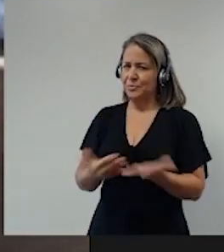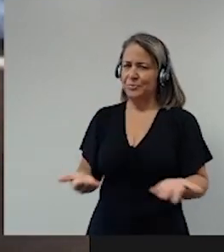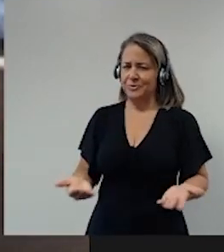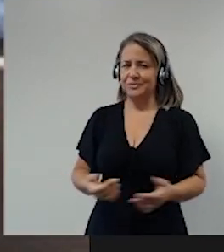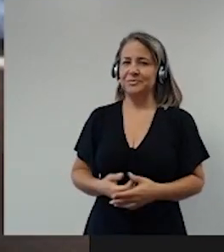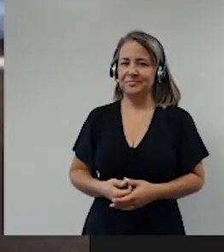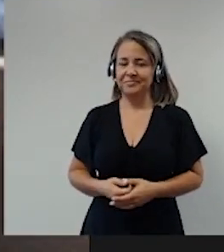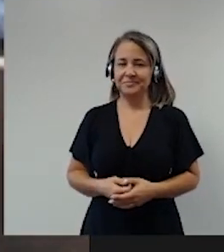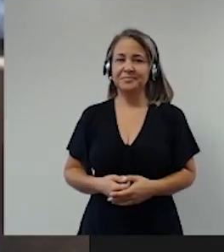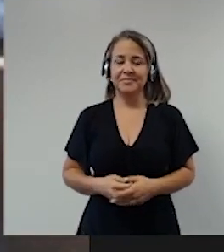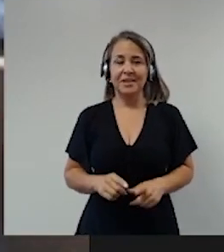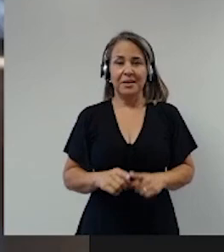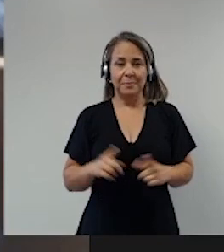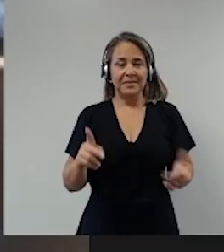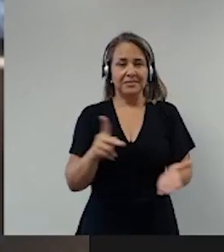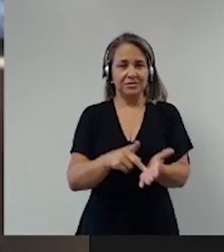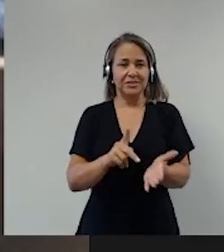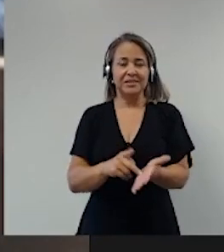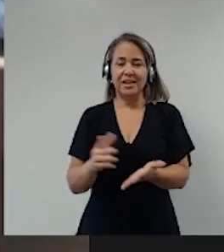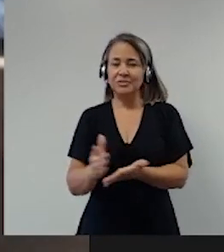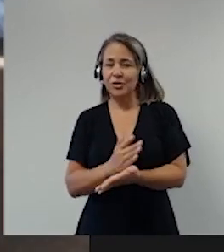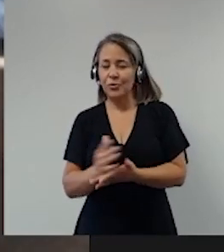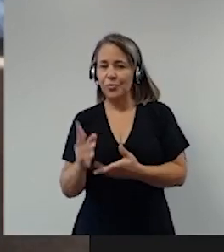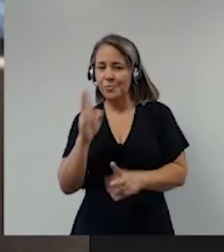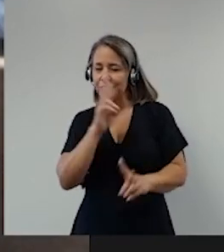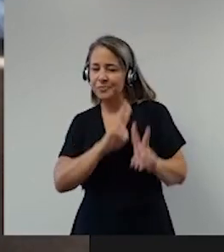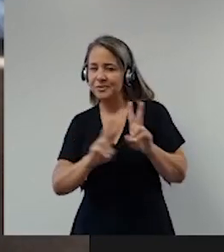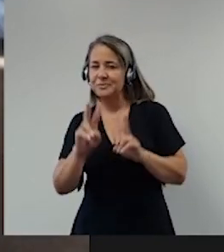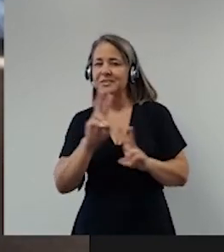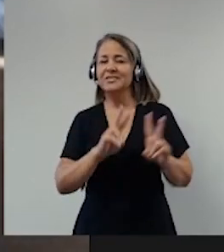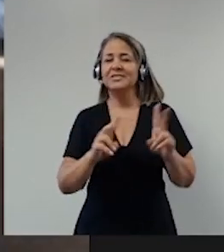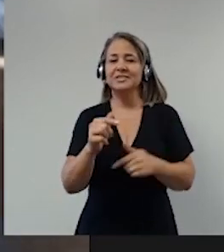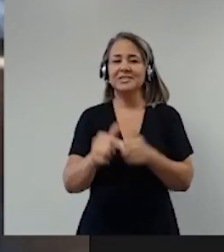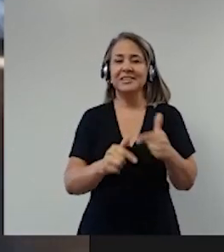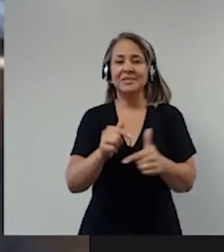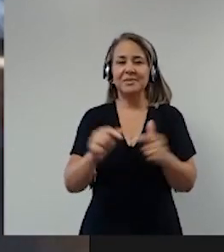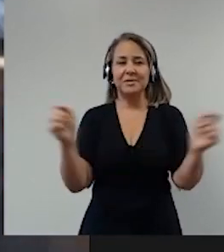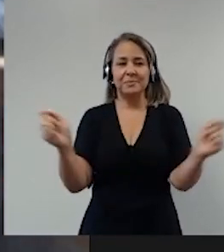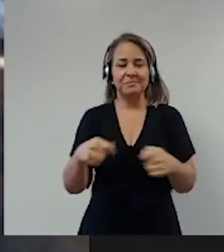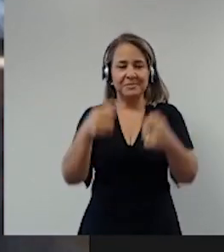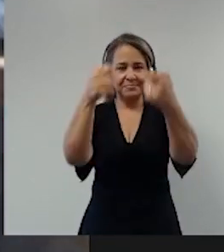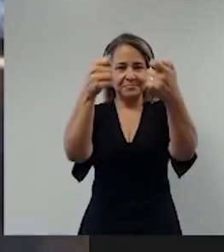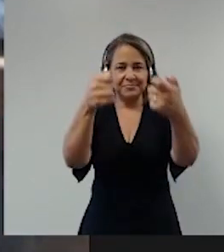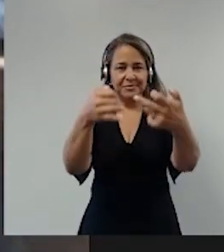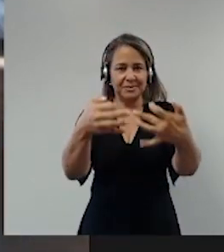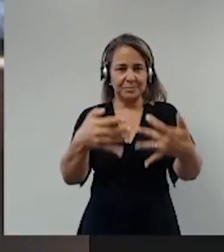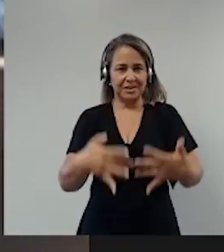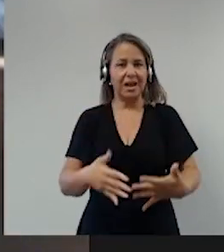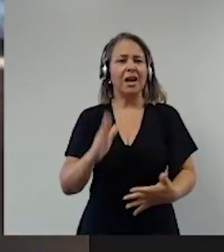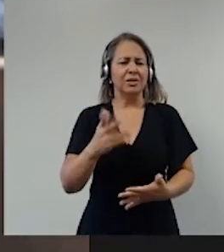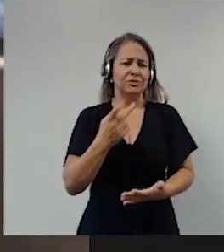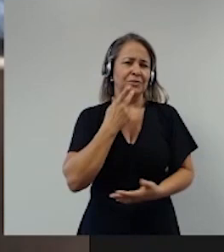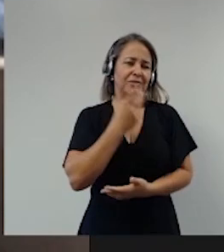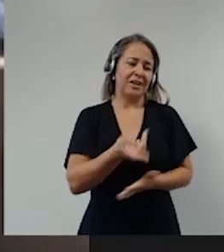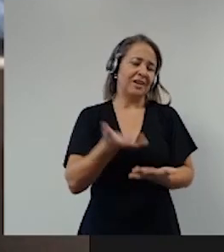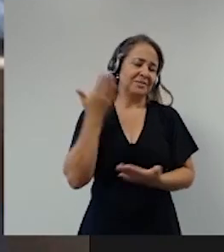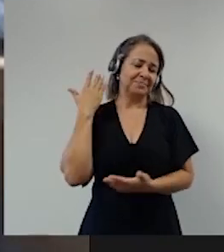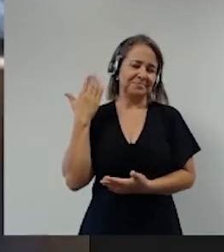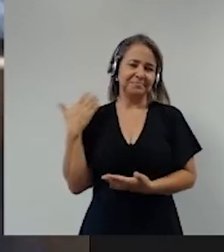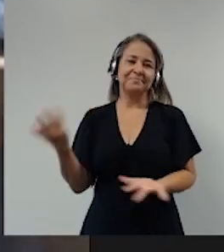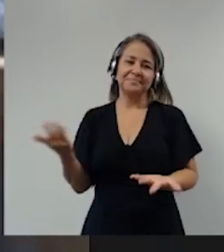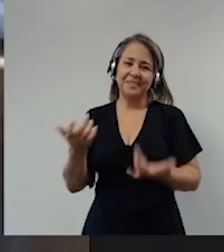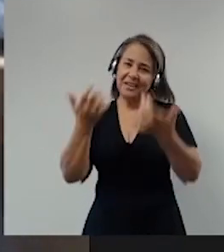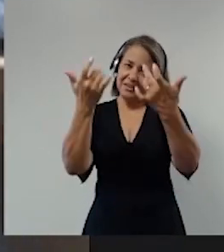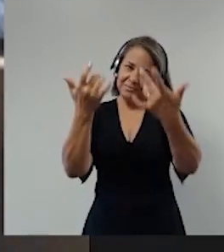mas, de fato, algumas perspectivas que eu tinha trabalhado aqui na possibilidade de falar já foram